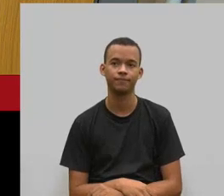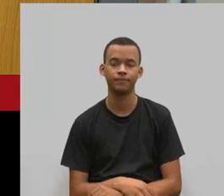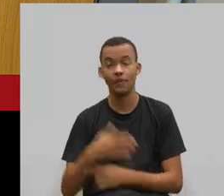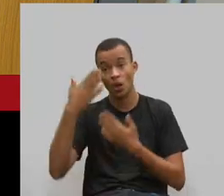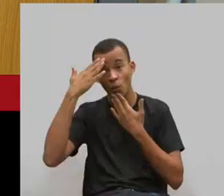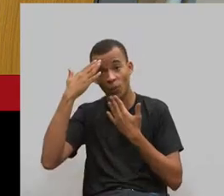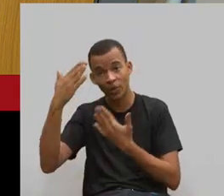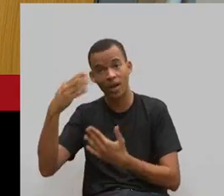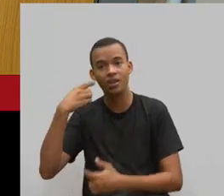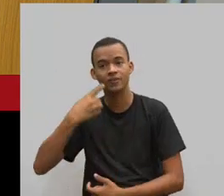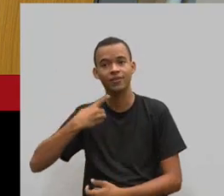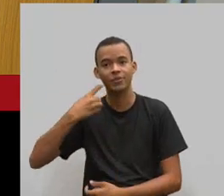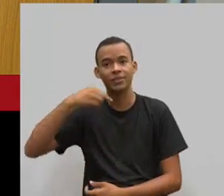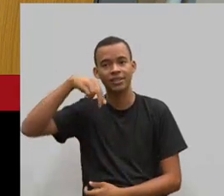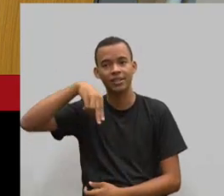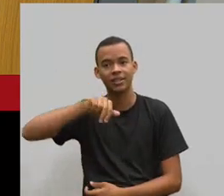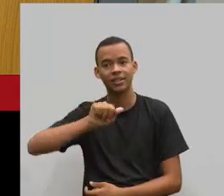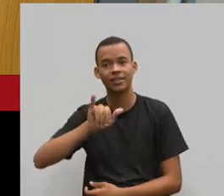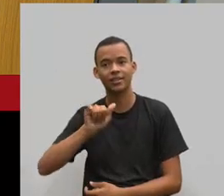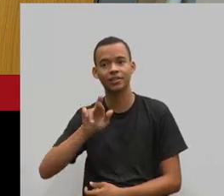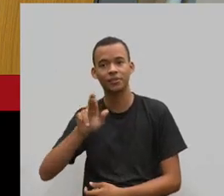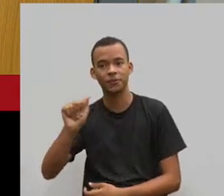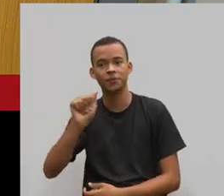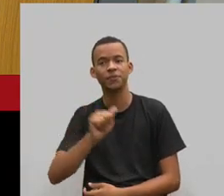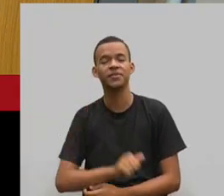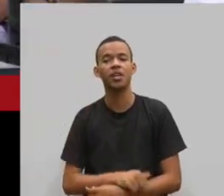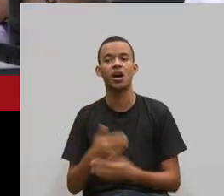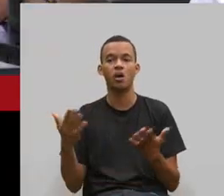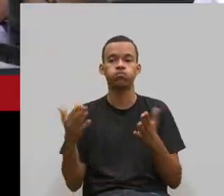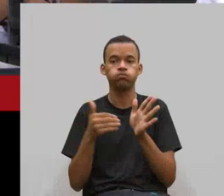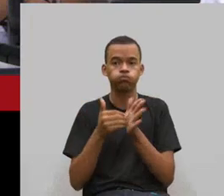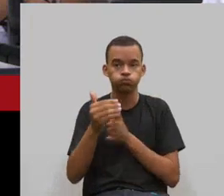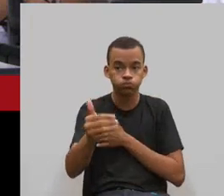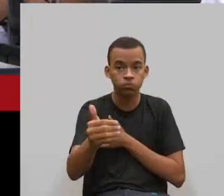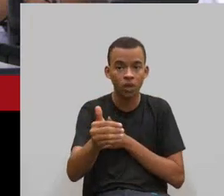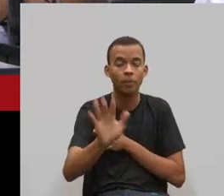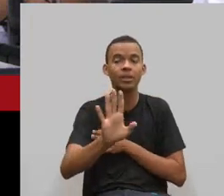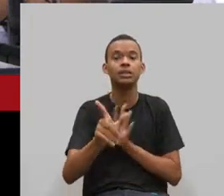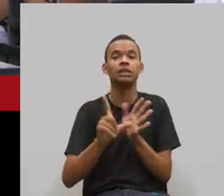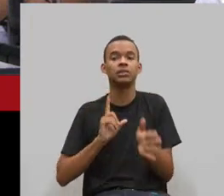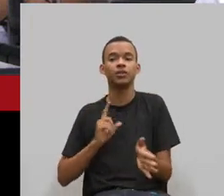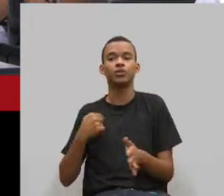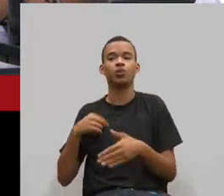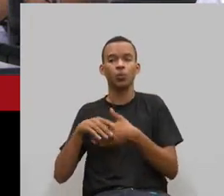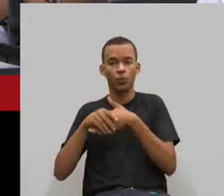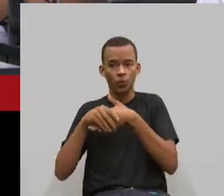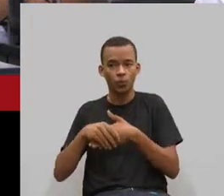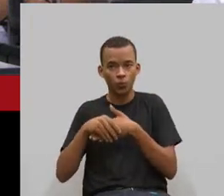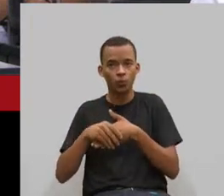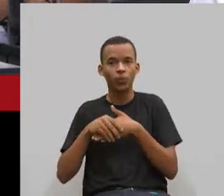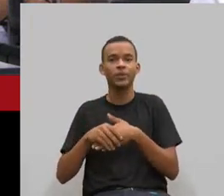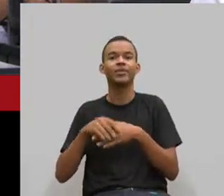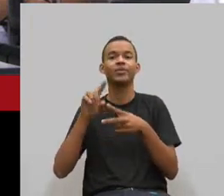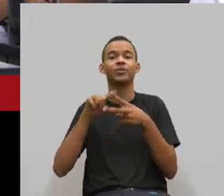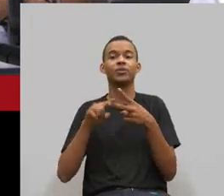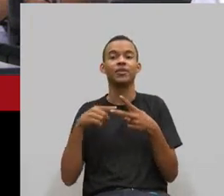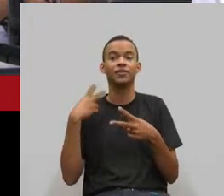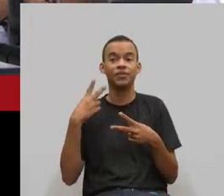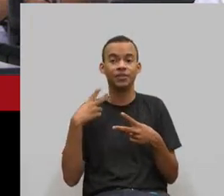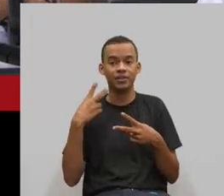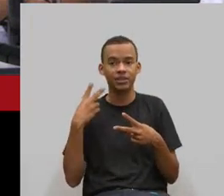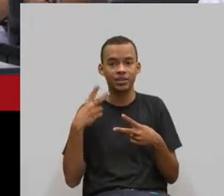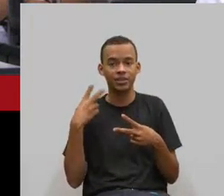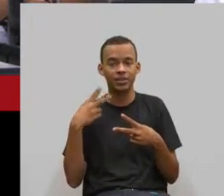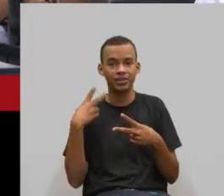Naiara queria antes de prosseguir cumprimentar aqui e agradecer a presença de mais dois vereadores da